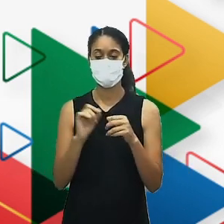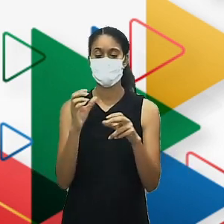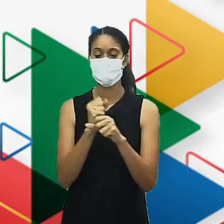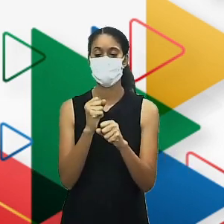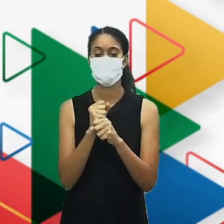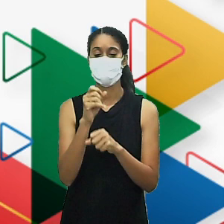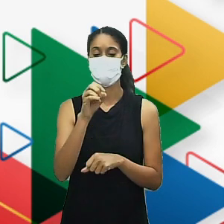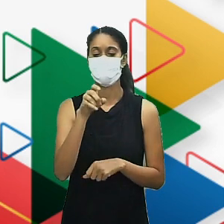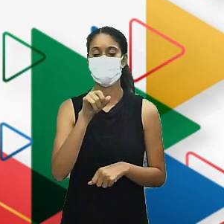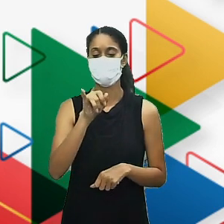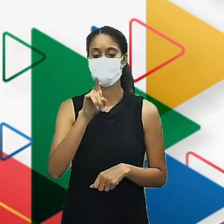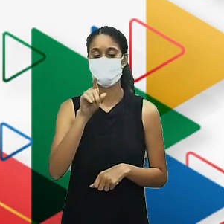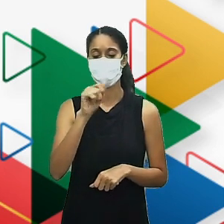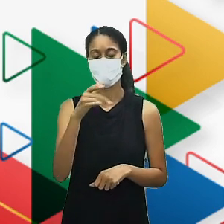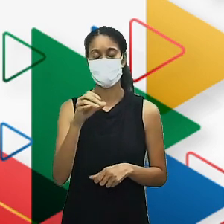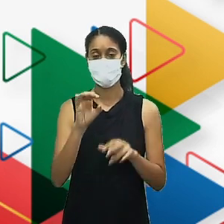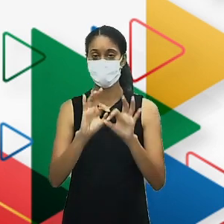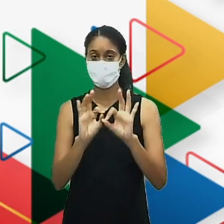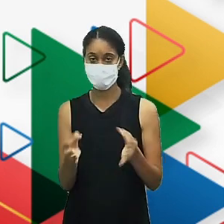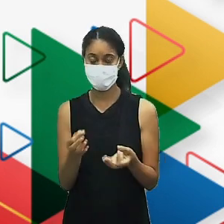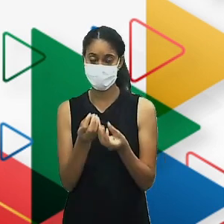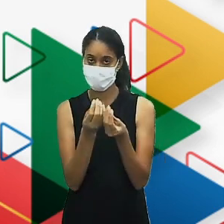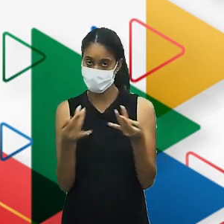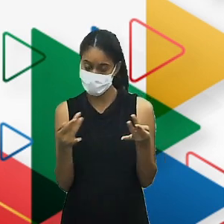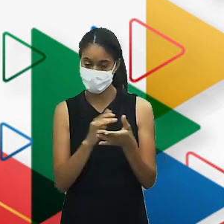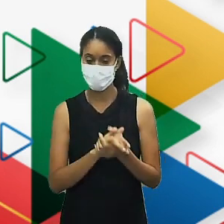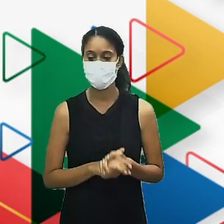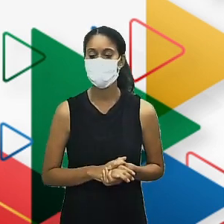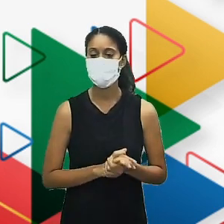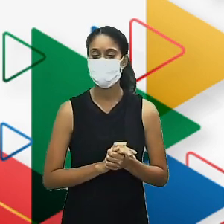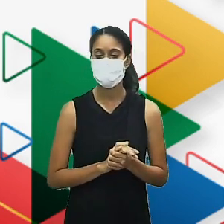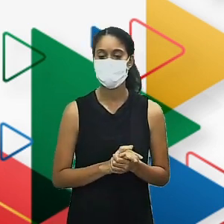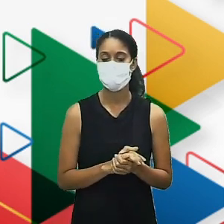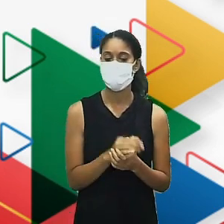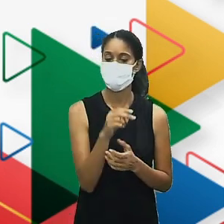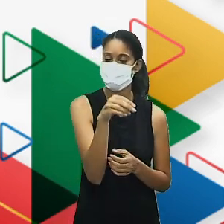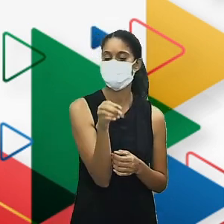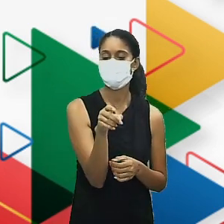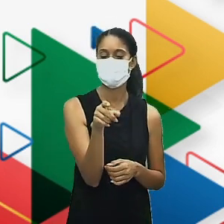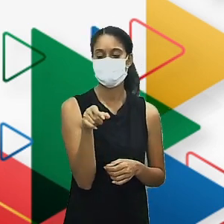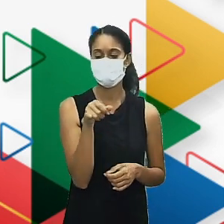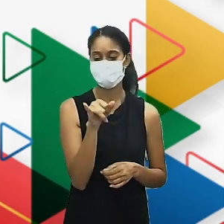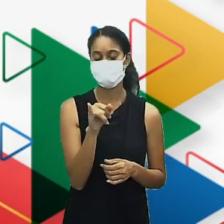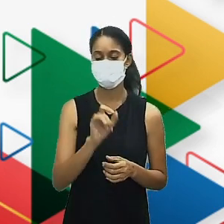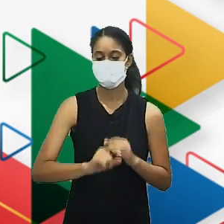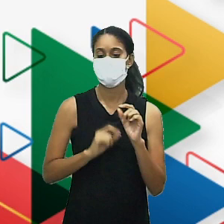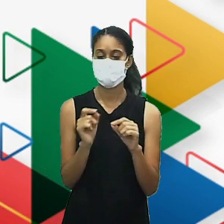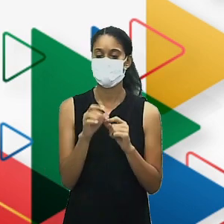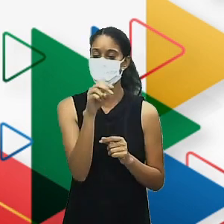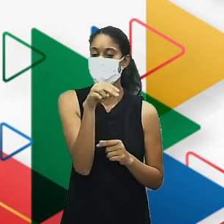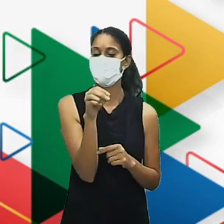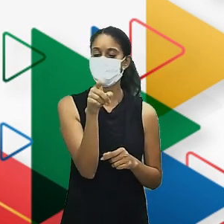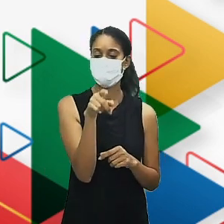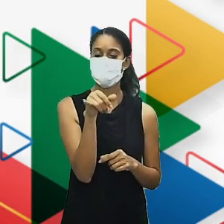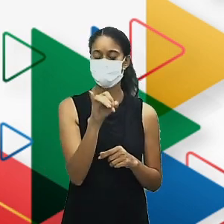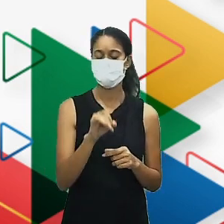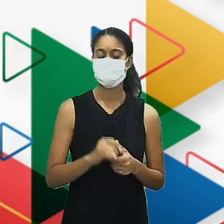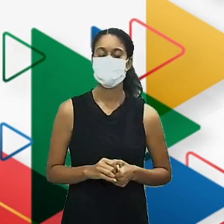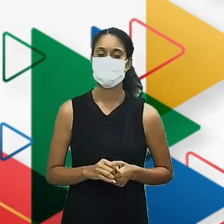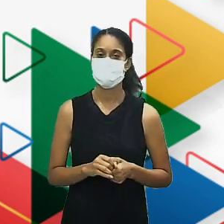oxidação. Nas substâncias simples, o NOx, certo? Olha aqui o que é o NOx.